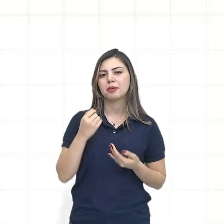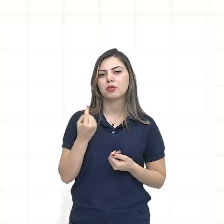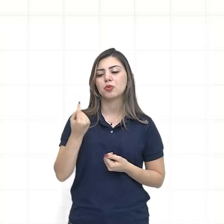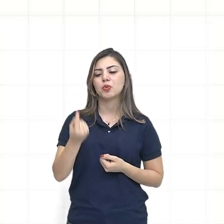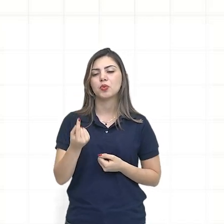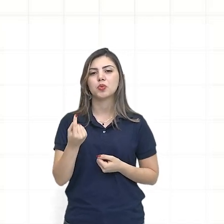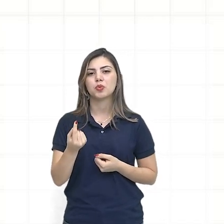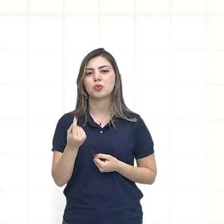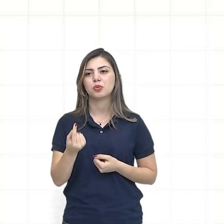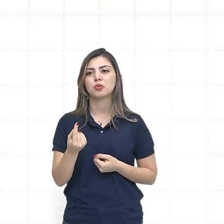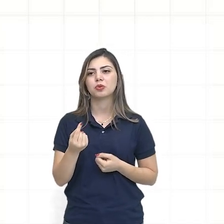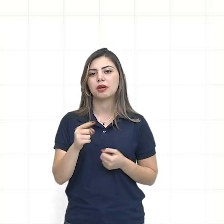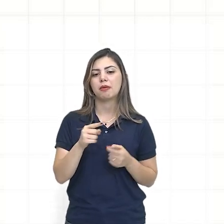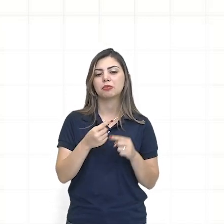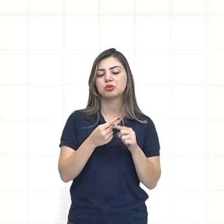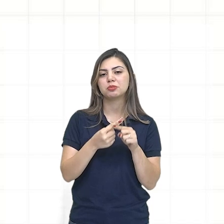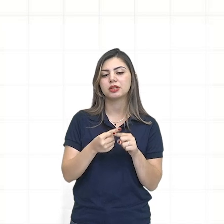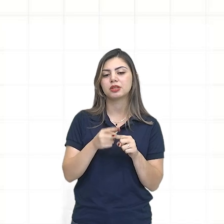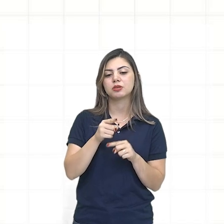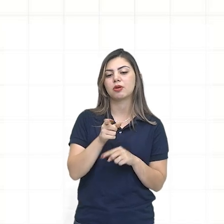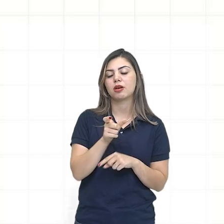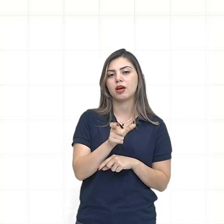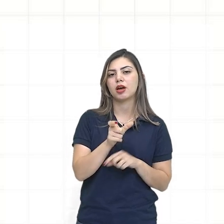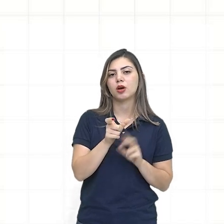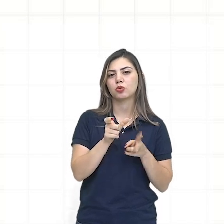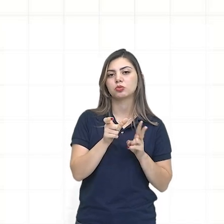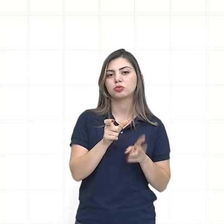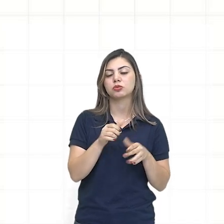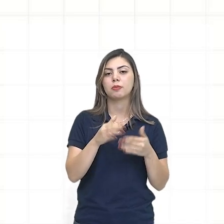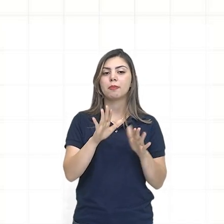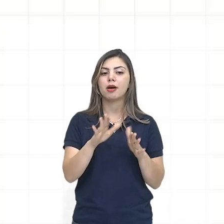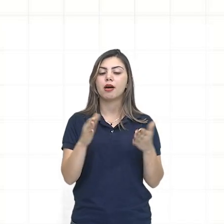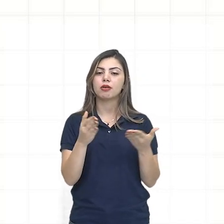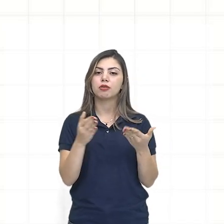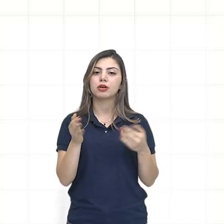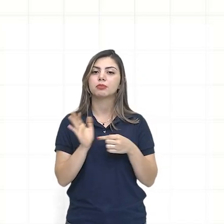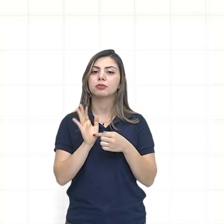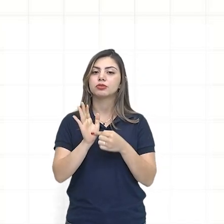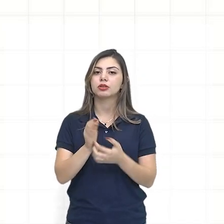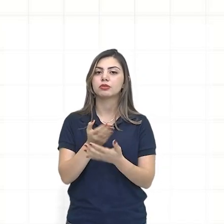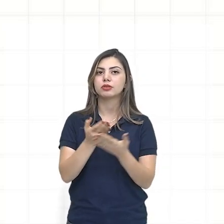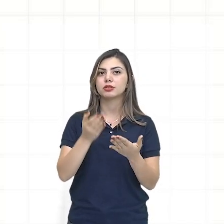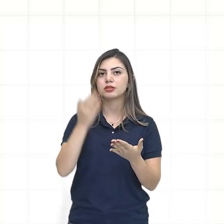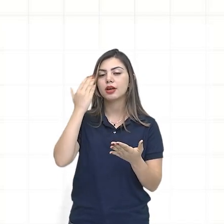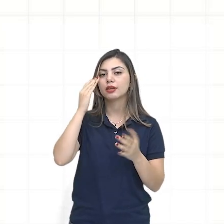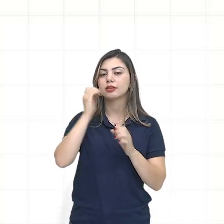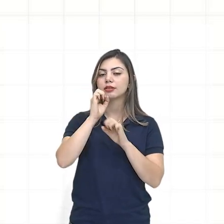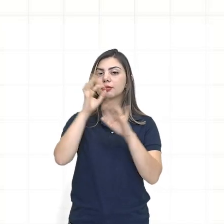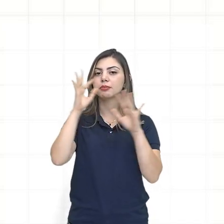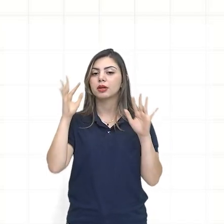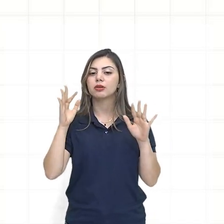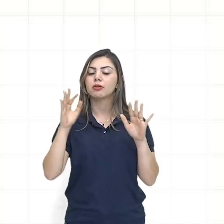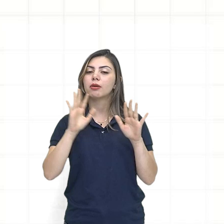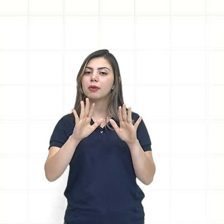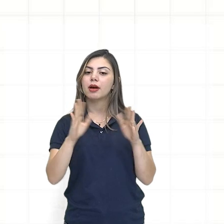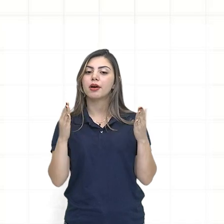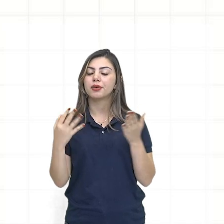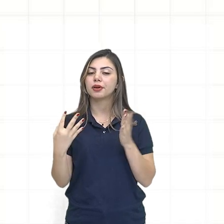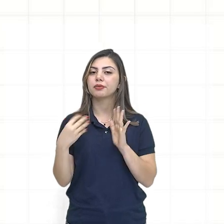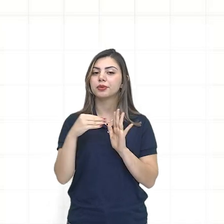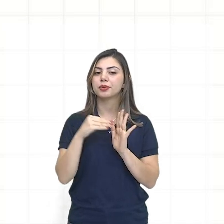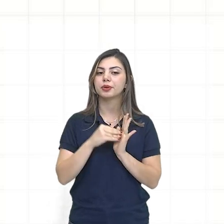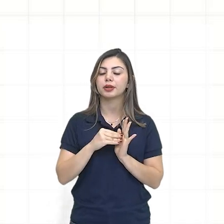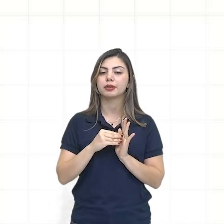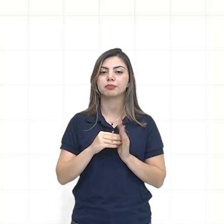Sabemos que o 1 ele é elemento neutro da multiplicação, mas para que fique bem claro aqui, ó, nós vamos colocar aqui o produto,